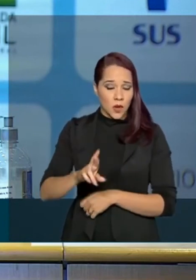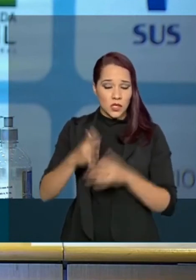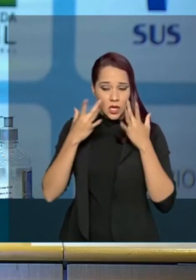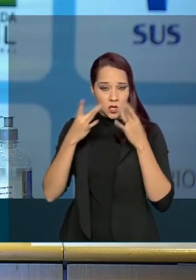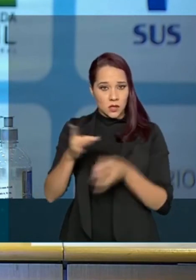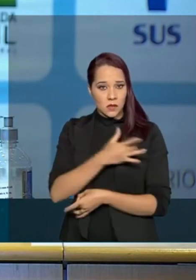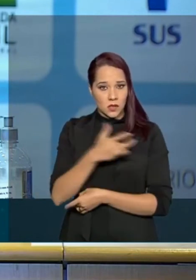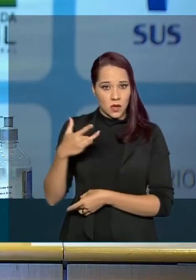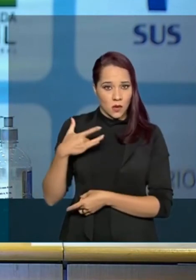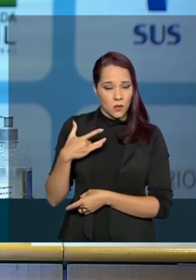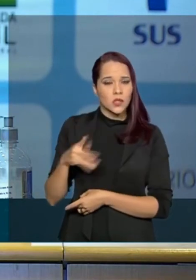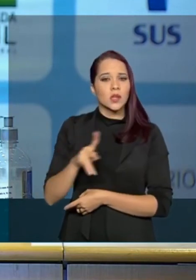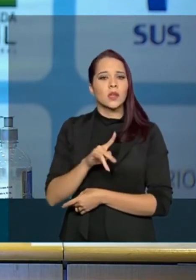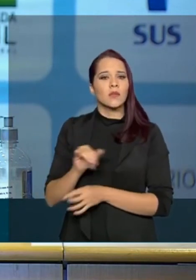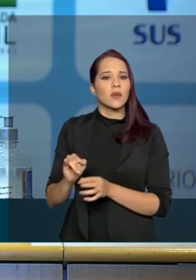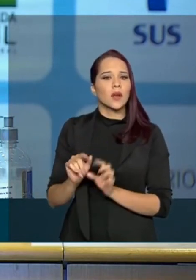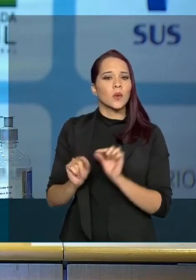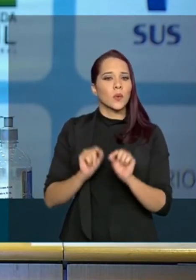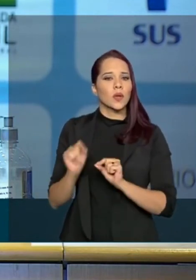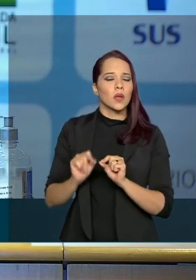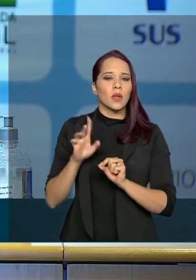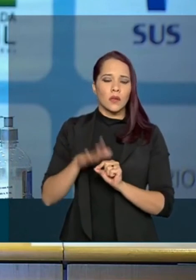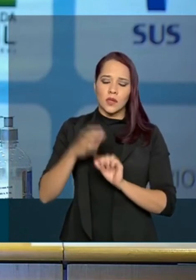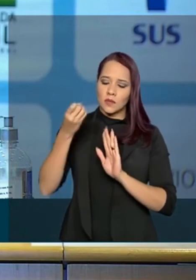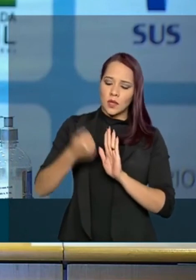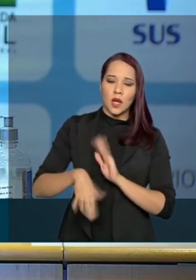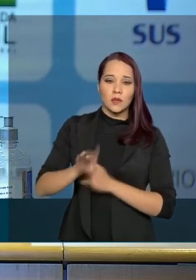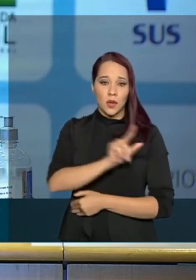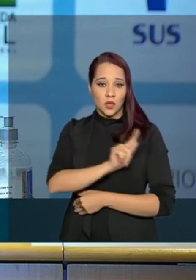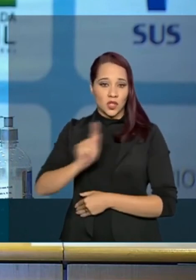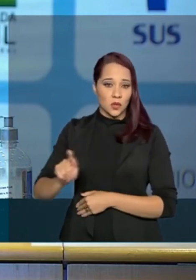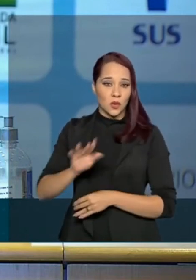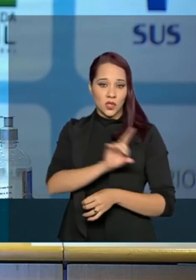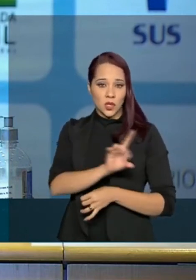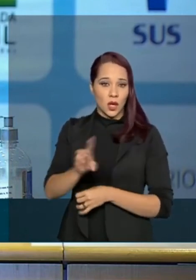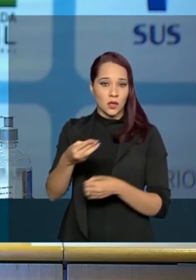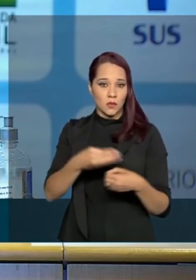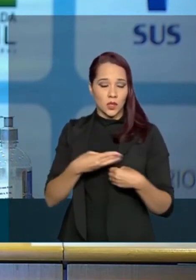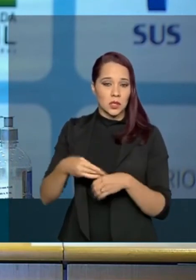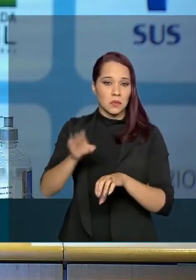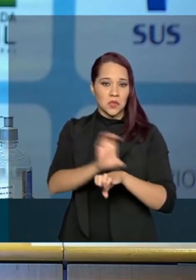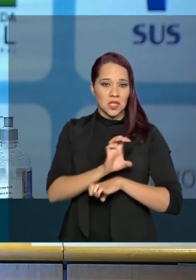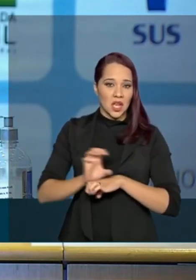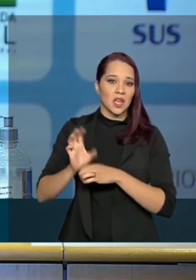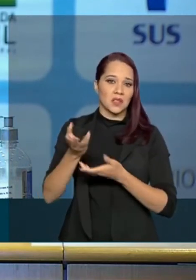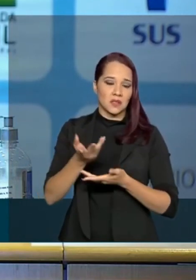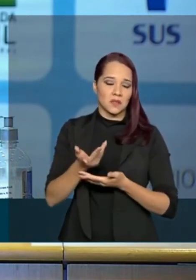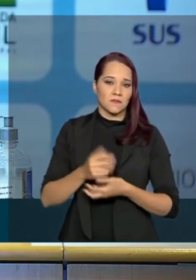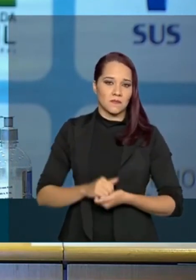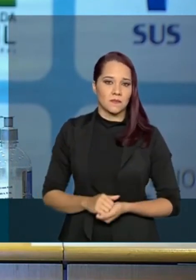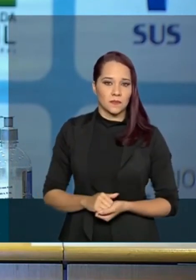à saúde, que vai ser definida pelo gestor local, com todos os seus